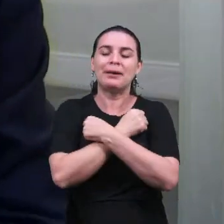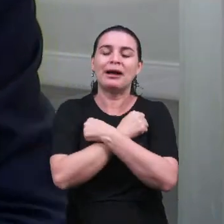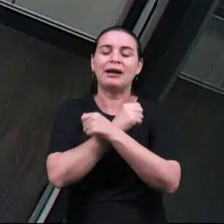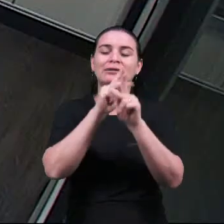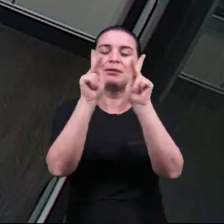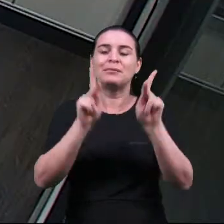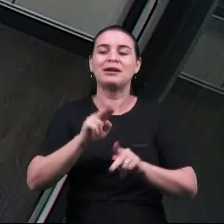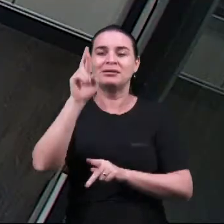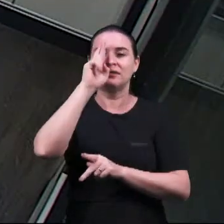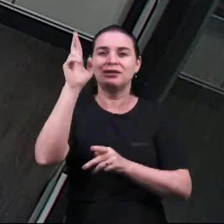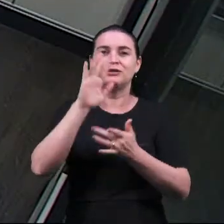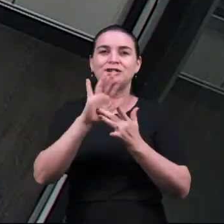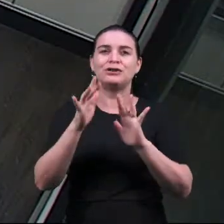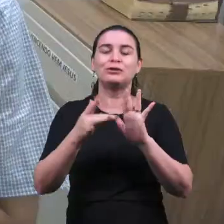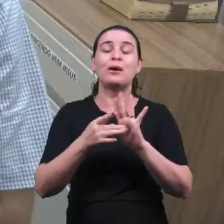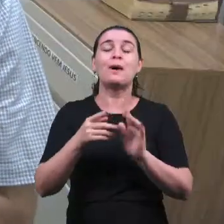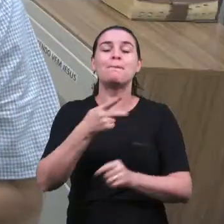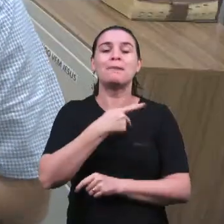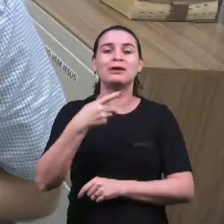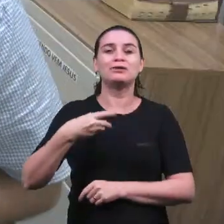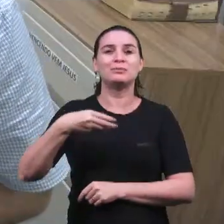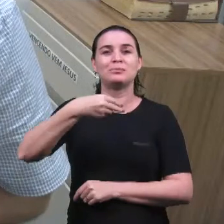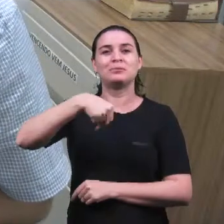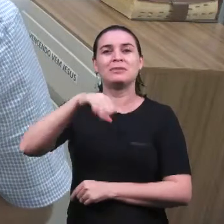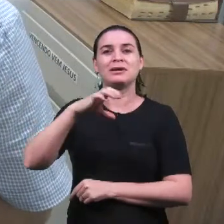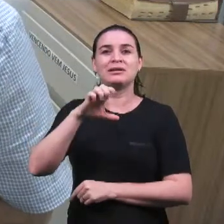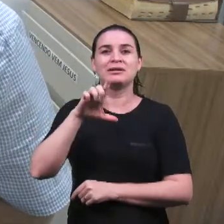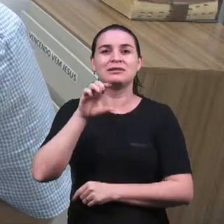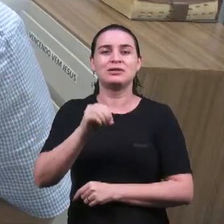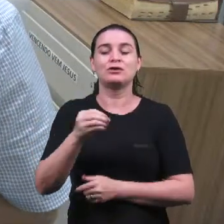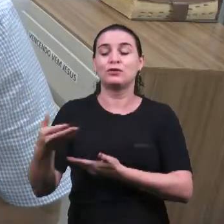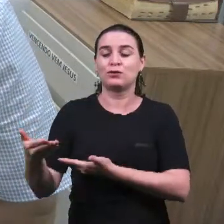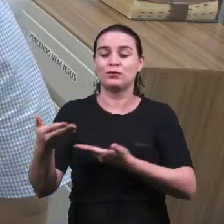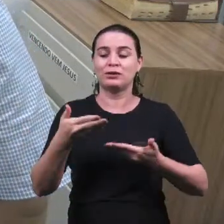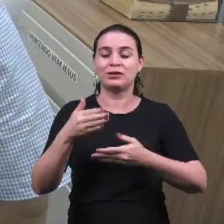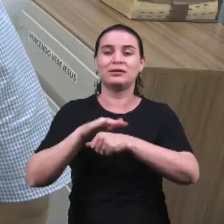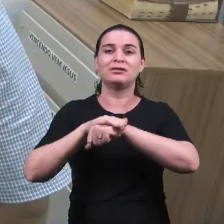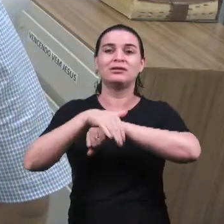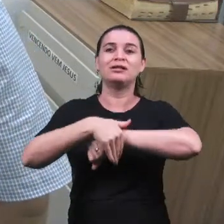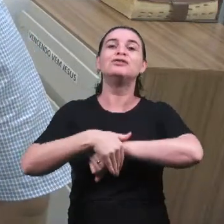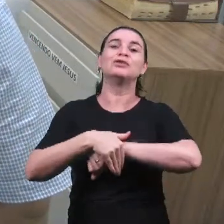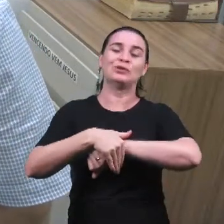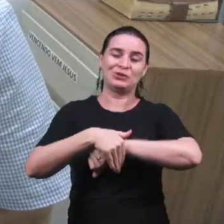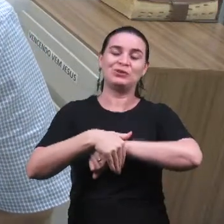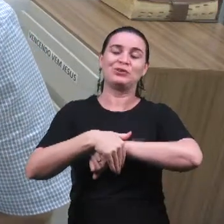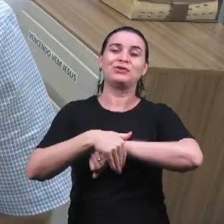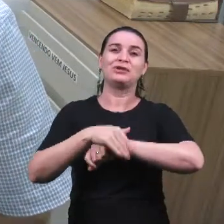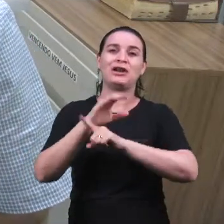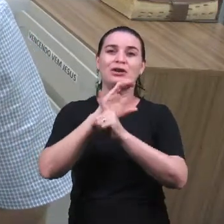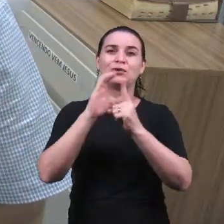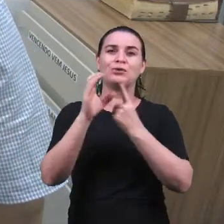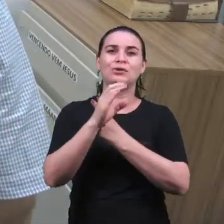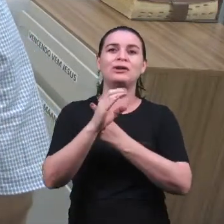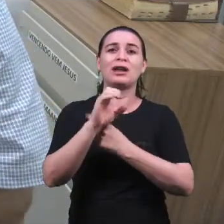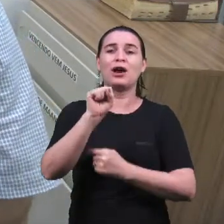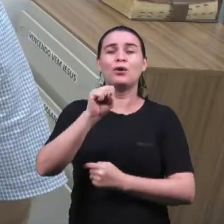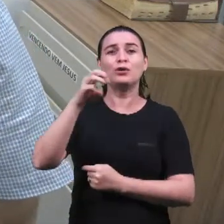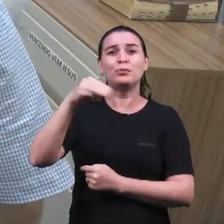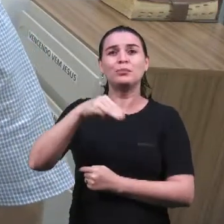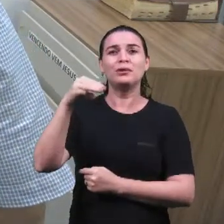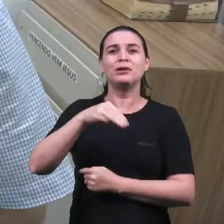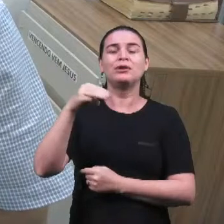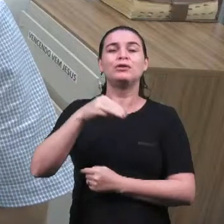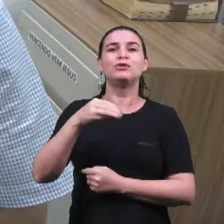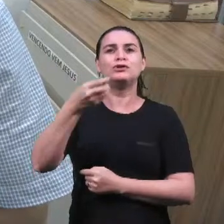Senhor. A paz, Senhor querido. Pastor Marcelo Ferreira, o nosso convidado dessa noite, estará conosco no culto daqui a pouquinho, daqui a 8 minutos. Eu quero renovar